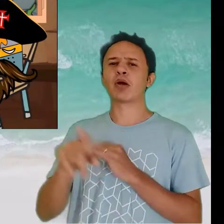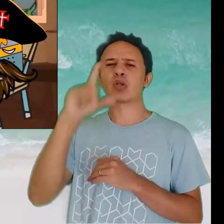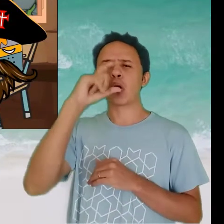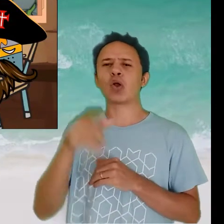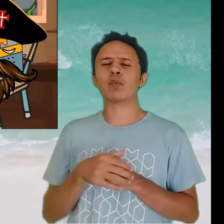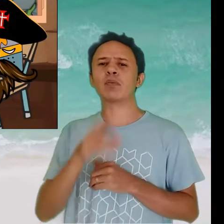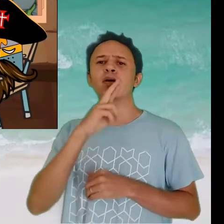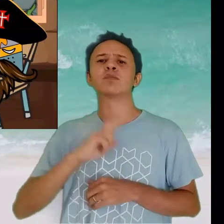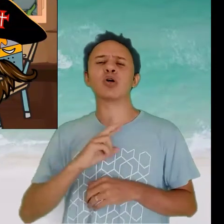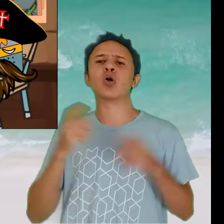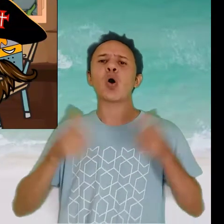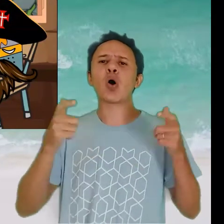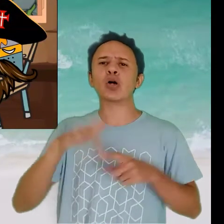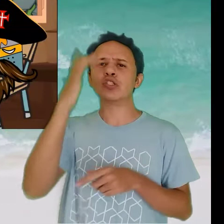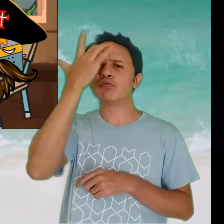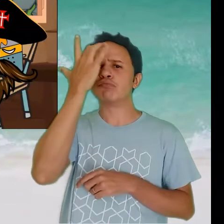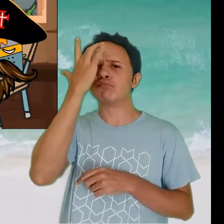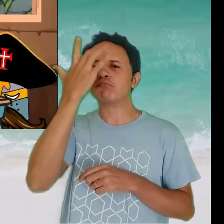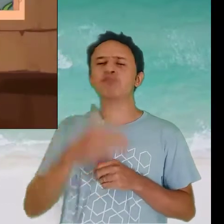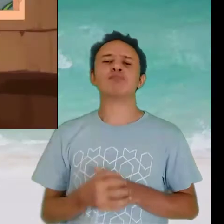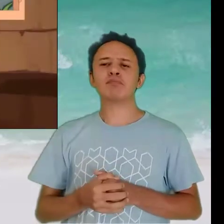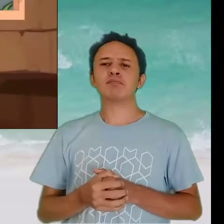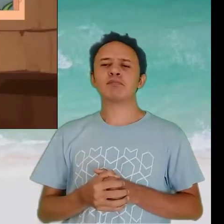Colombo, onde ficam as Índias Orientais?